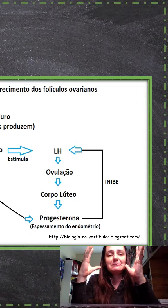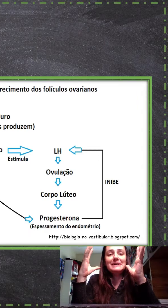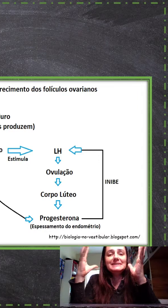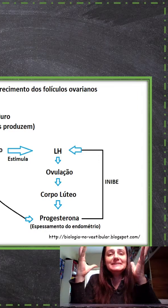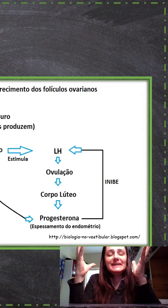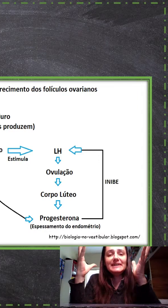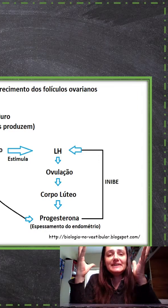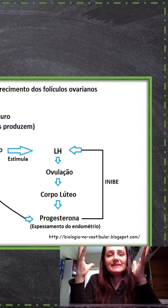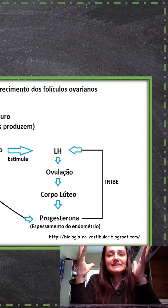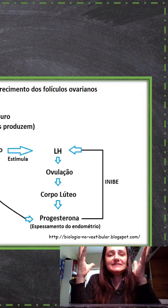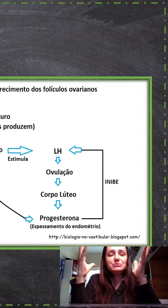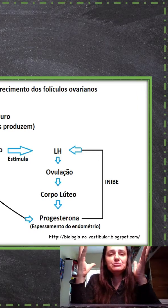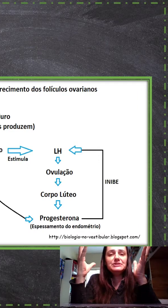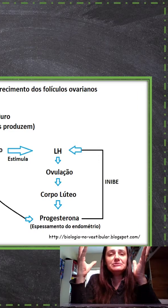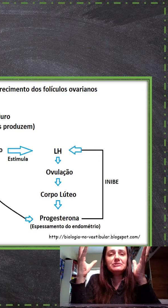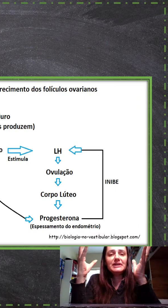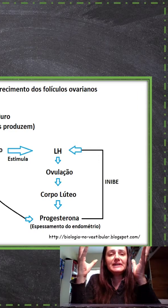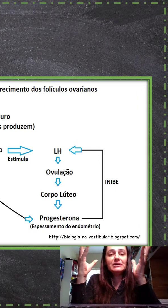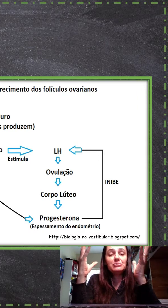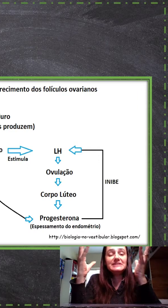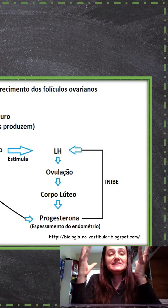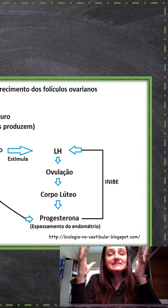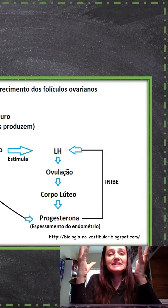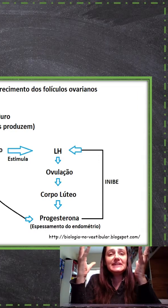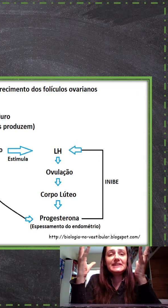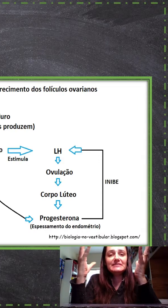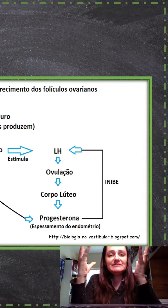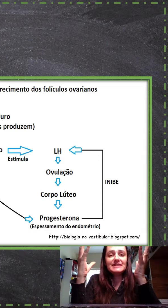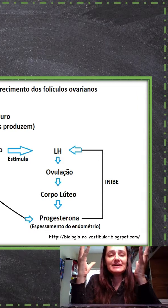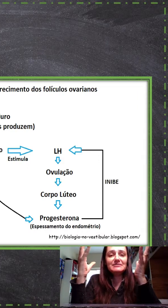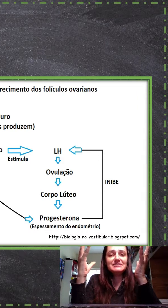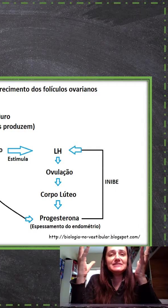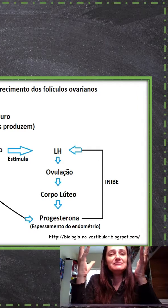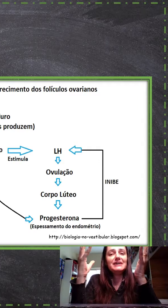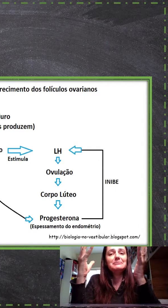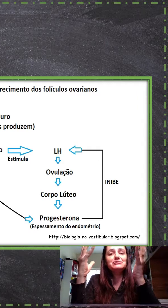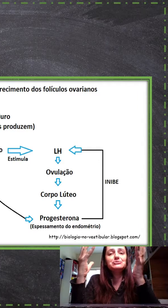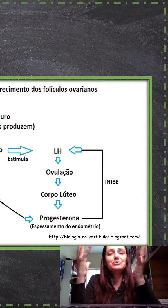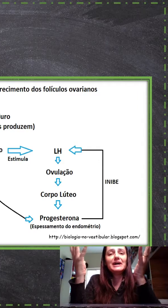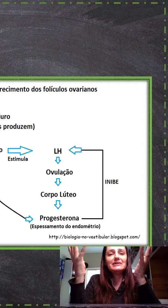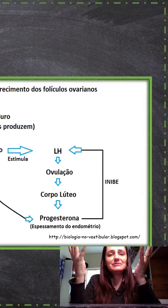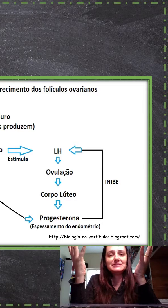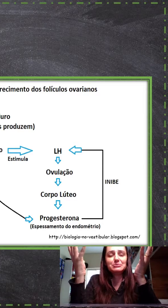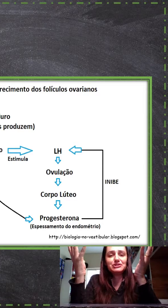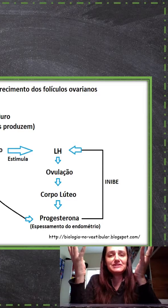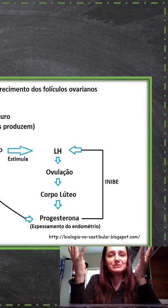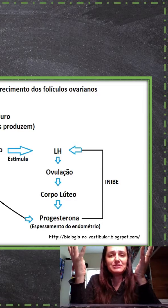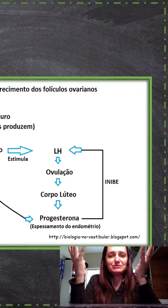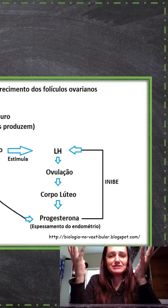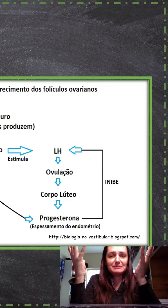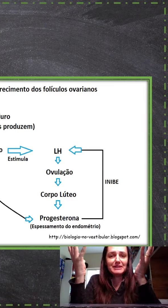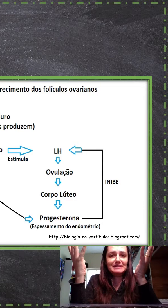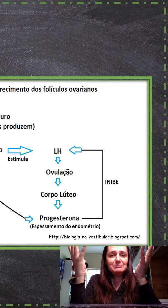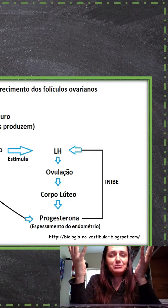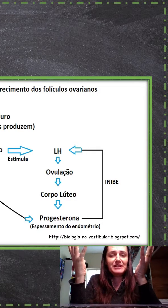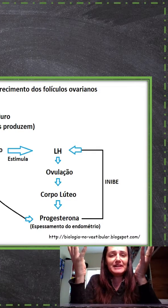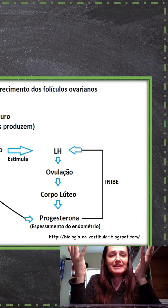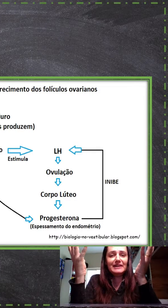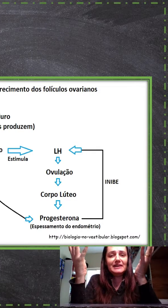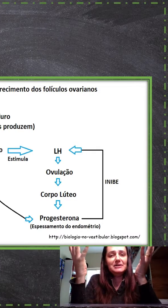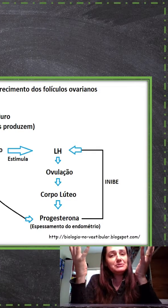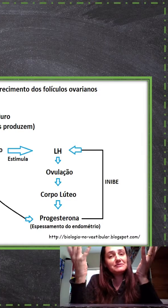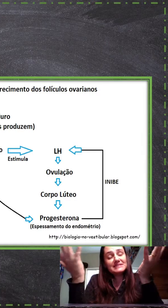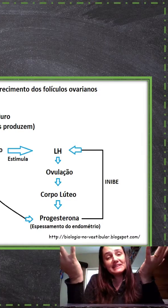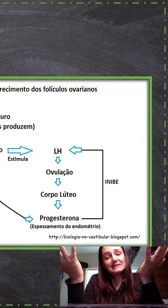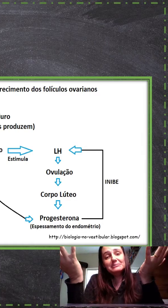vai manter esse útero com esse sangue, tá? Você não vai menstruar com essa progesterona, justamente